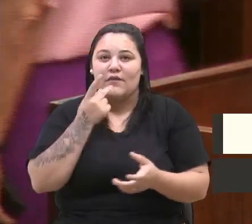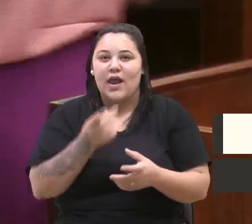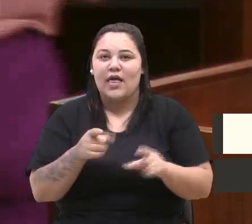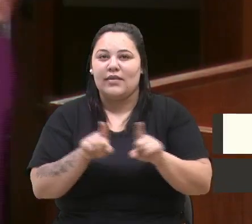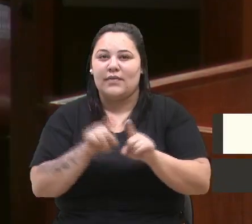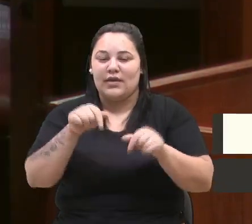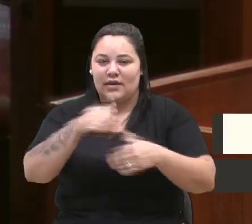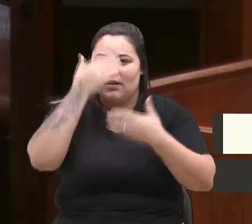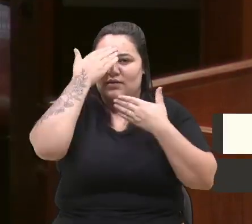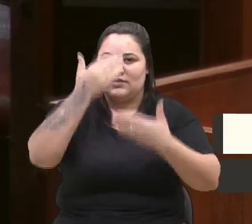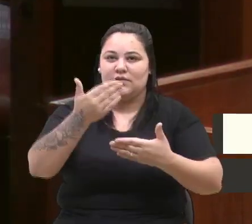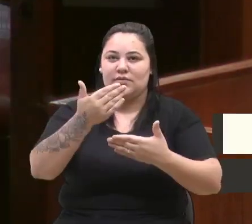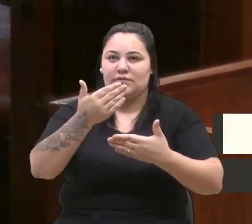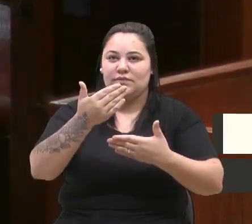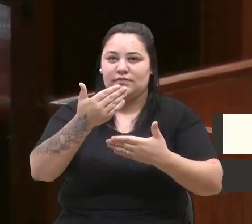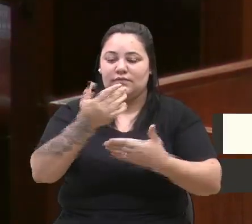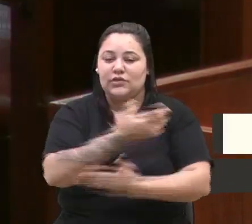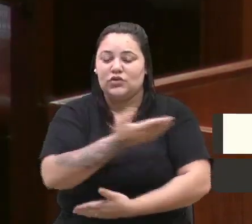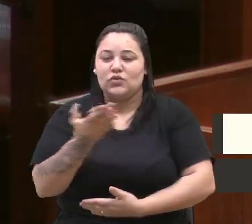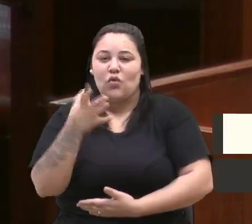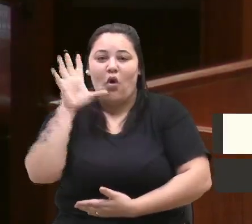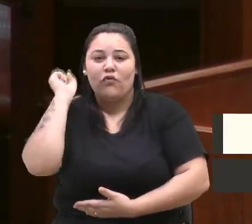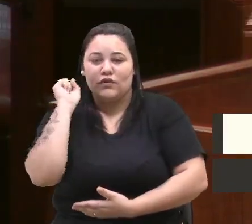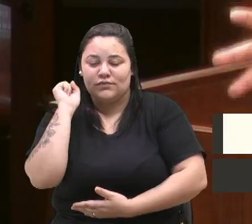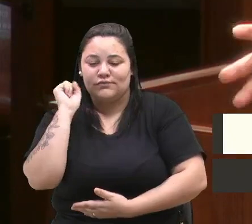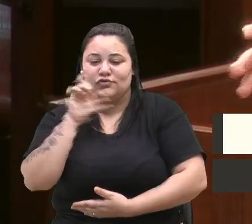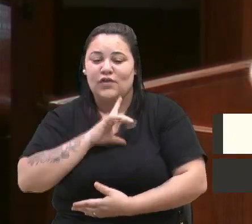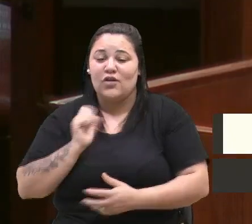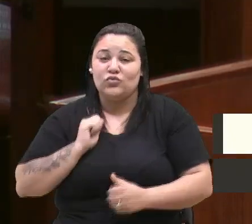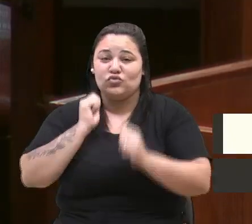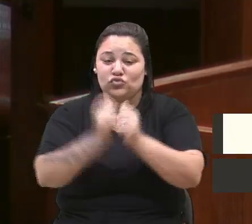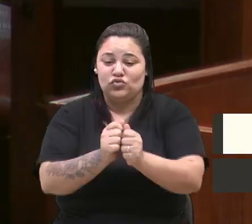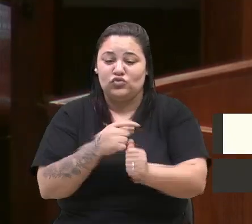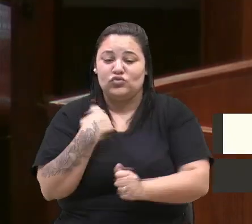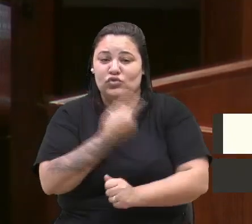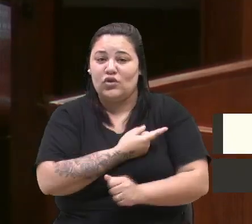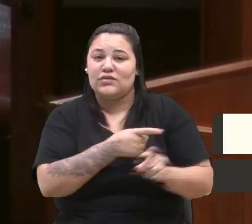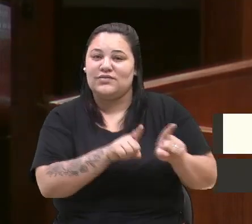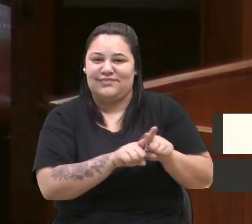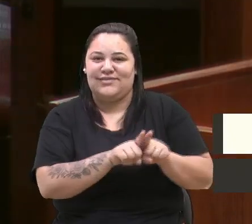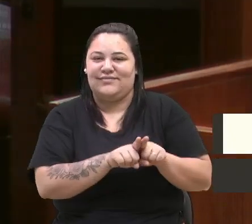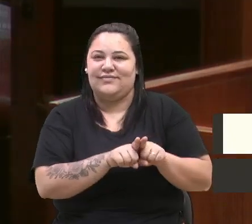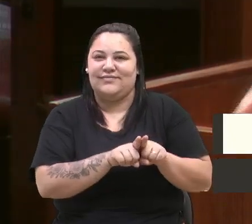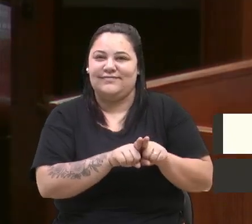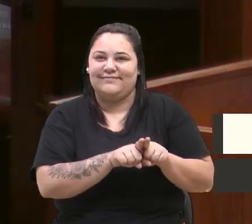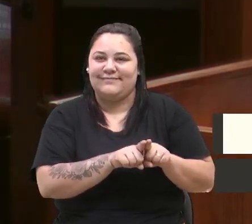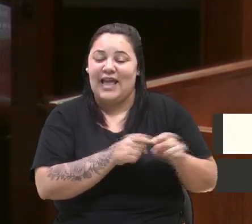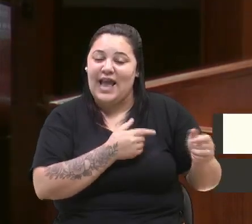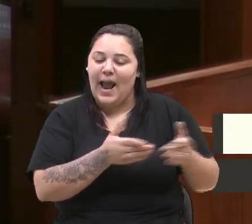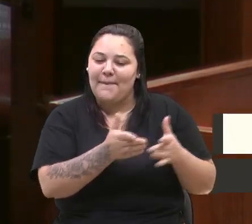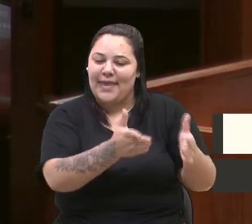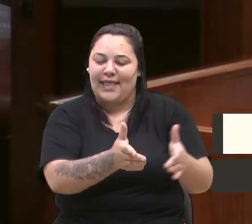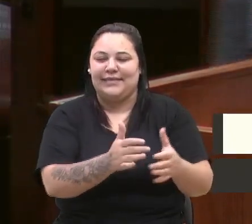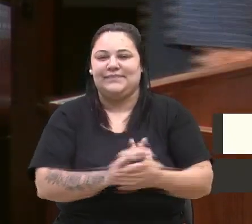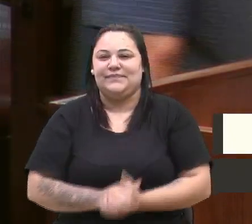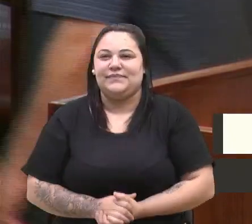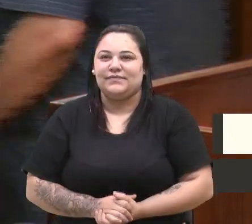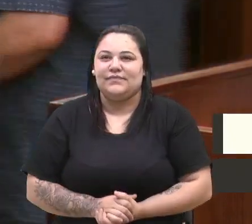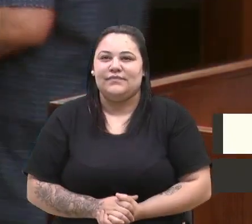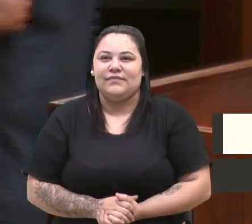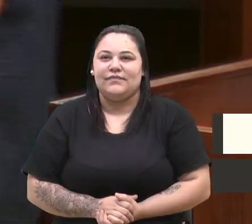e agradecer, que nos ouviram, que estiveram junto conosco nesta caminhada que fizemos.